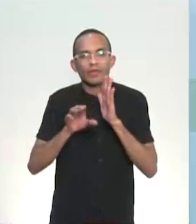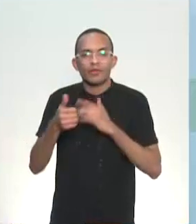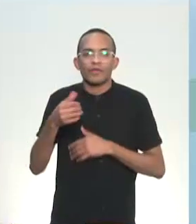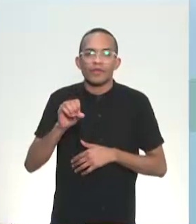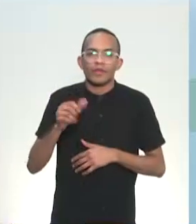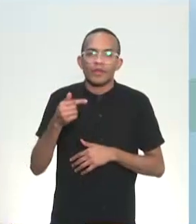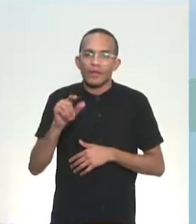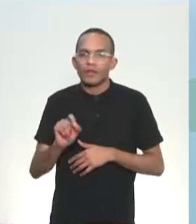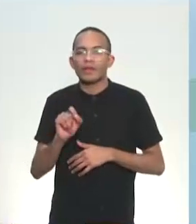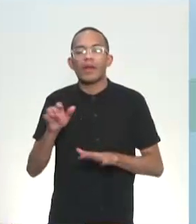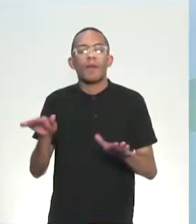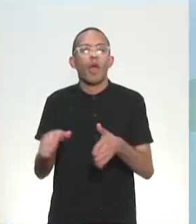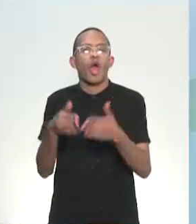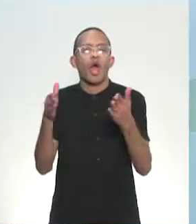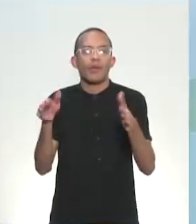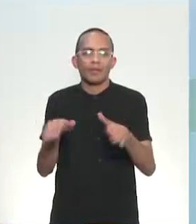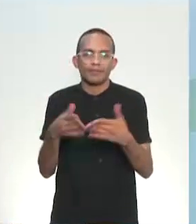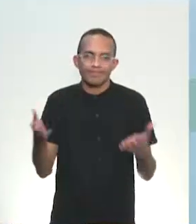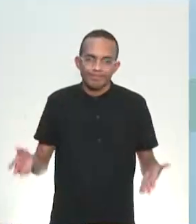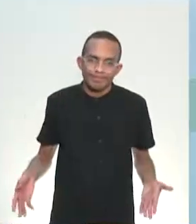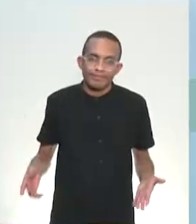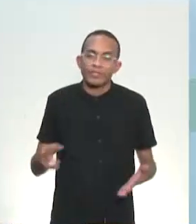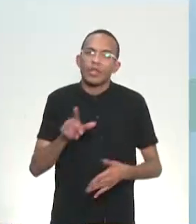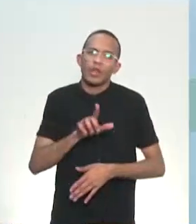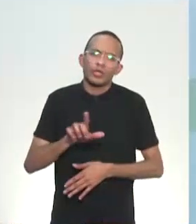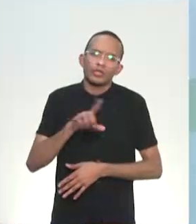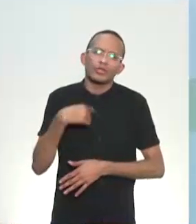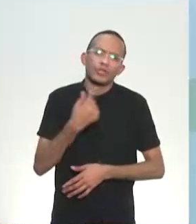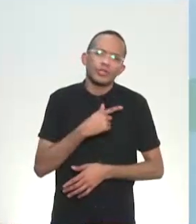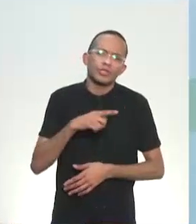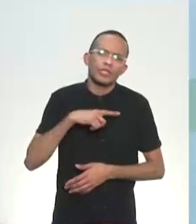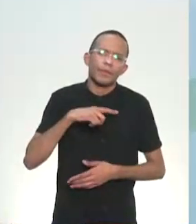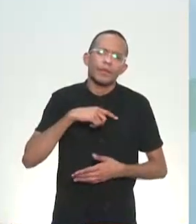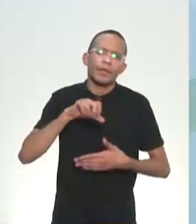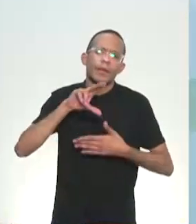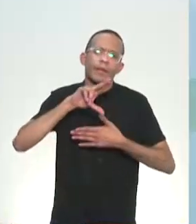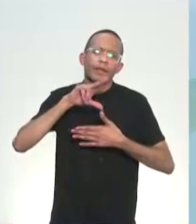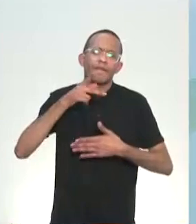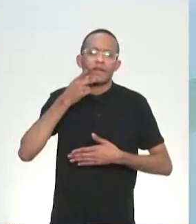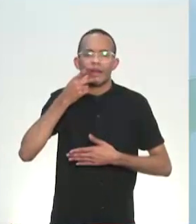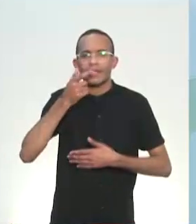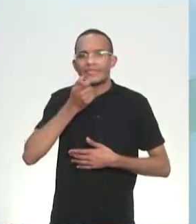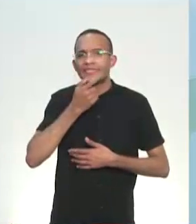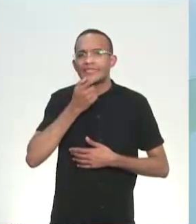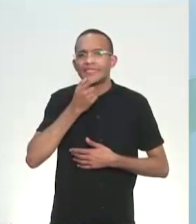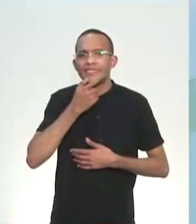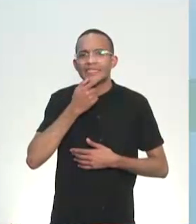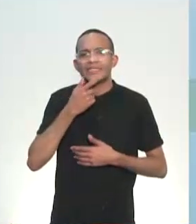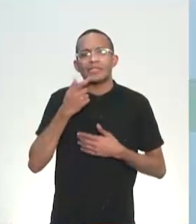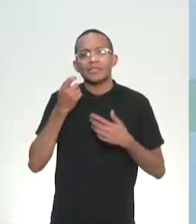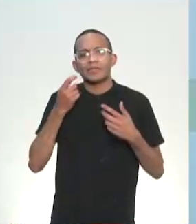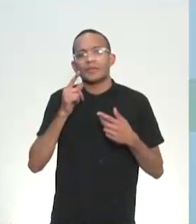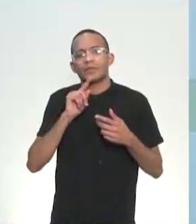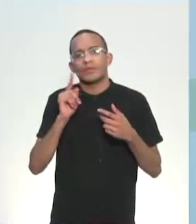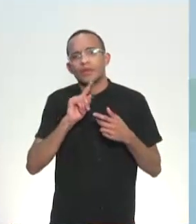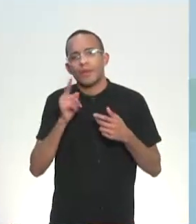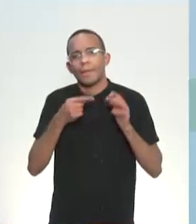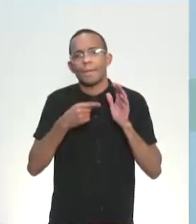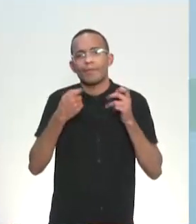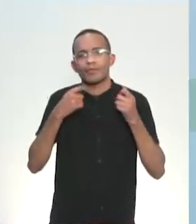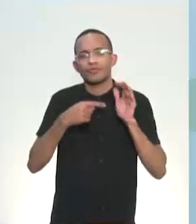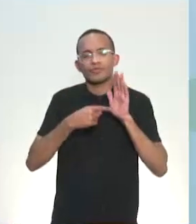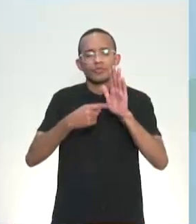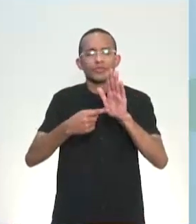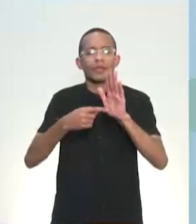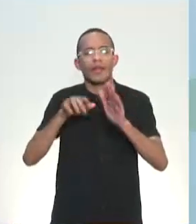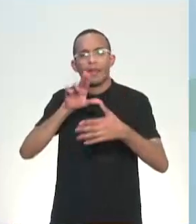1970, são os países pobres. E aí, logicamente, nós temos países da América Latina que falam inglês, que não deveriam estar aparecendo lá na América Latina,